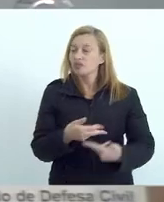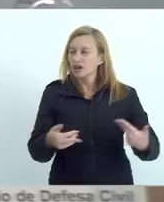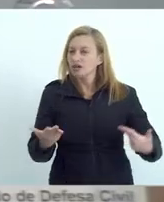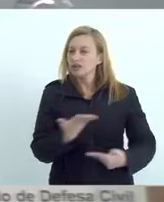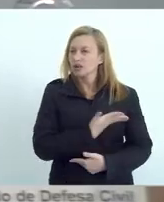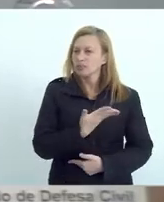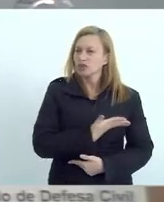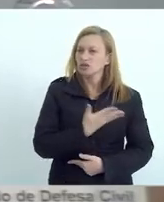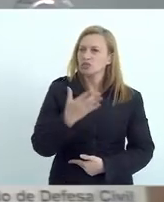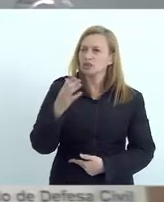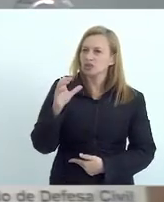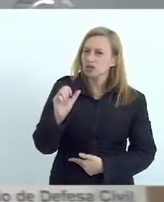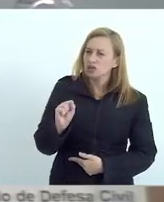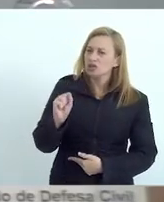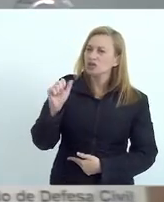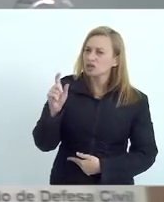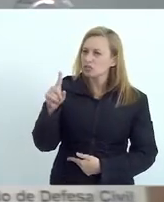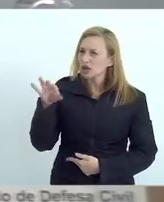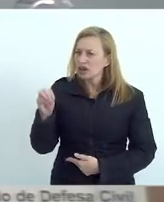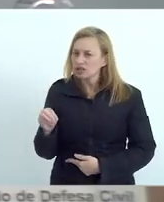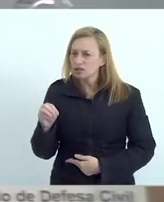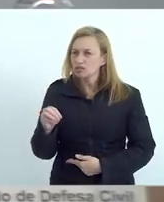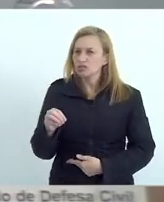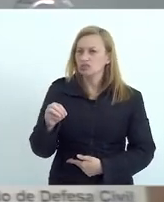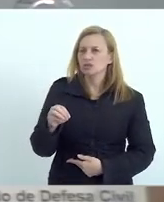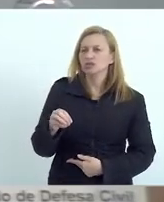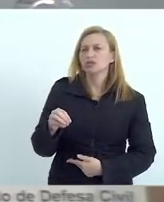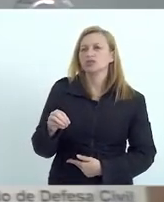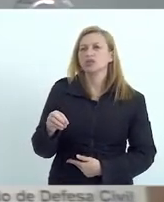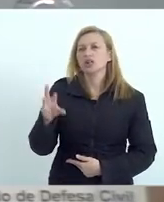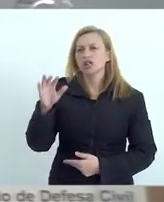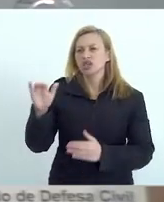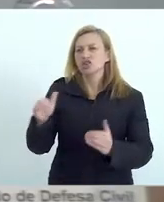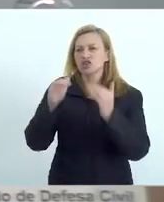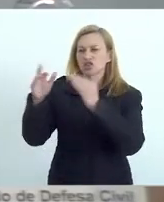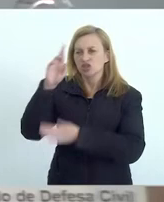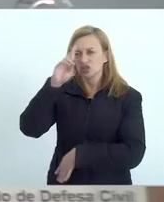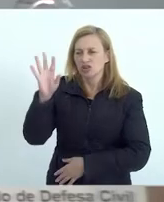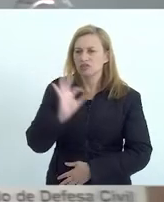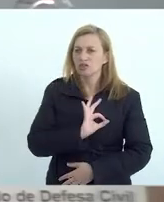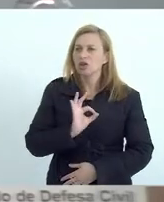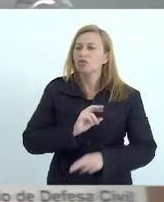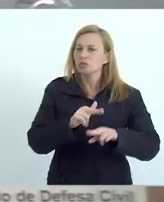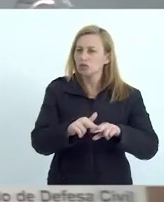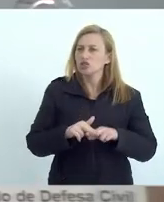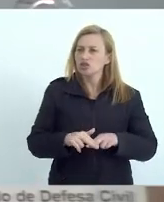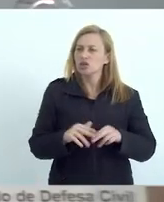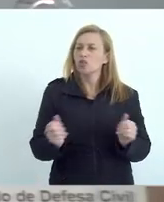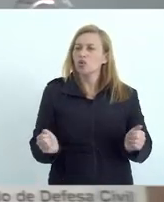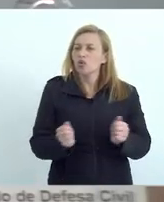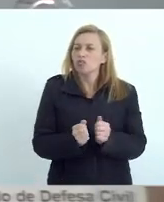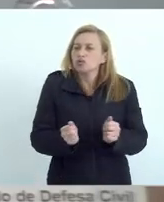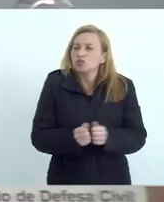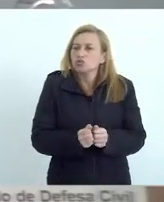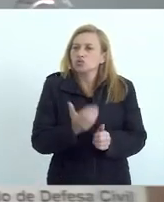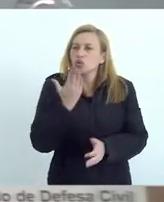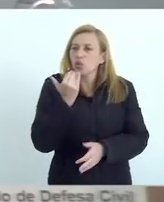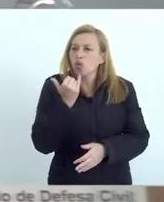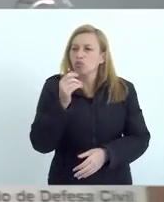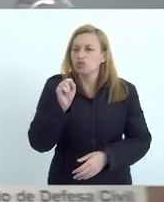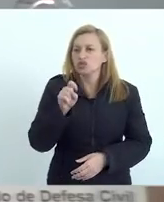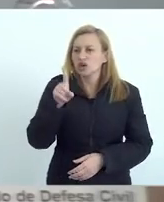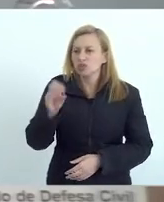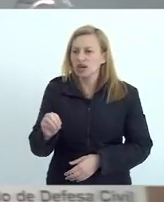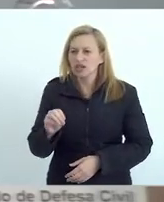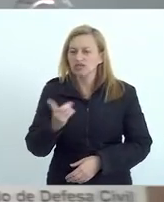amigos soldados cabos Sargentos e subtenentes é por isso que eu faço questão já almoçasse semanalmente no refeitório dos